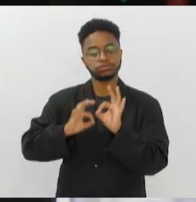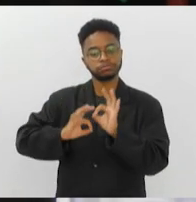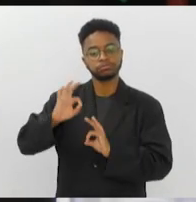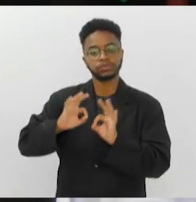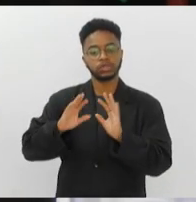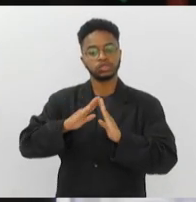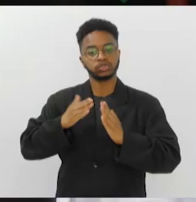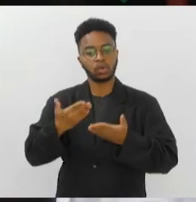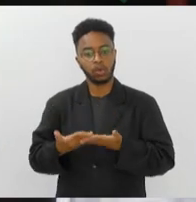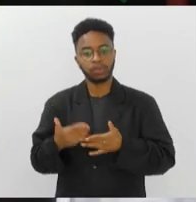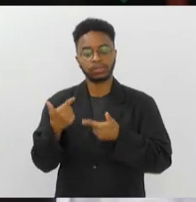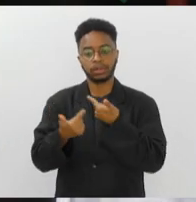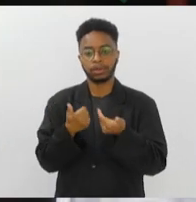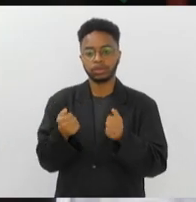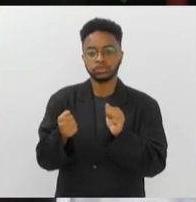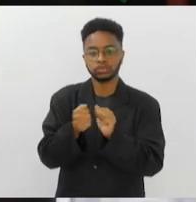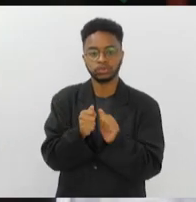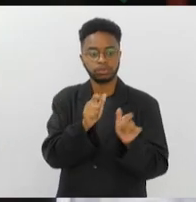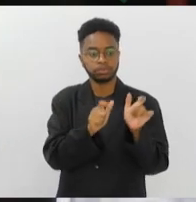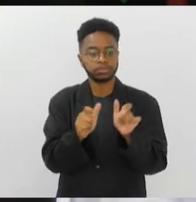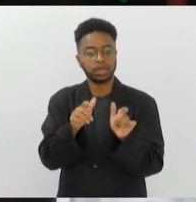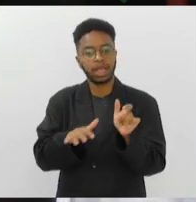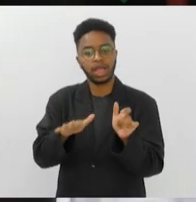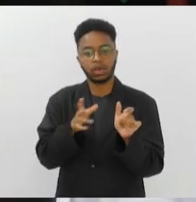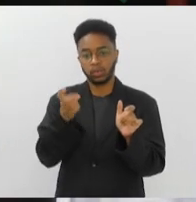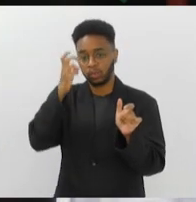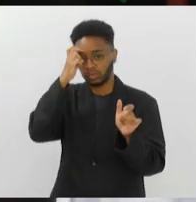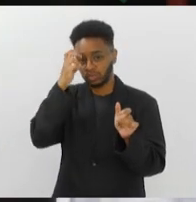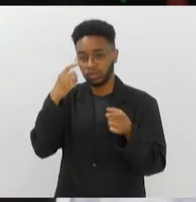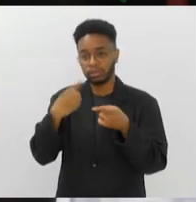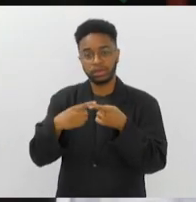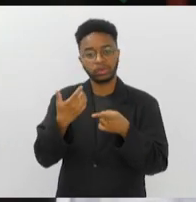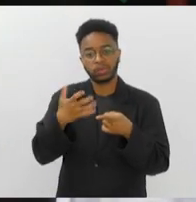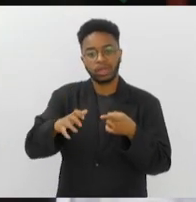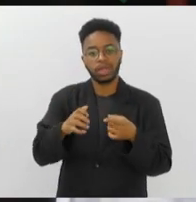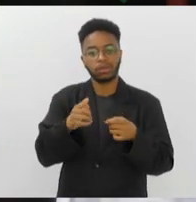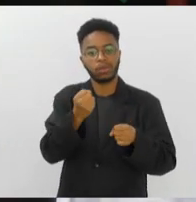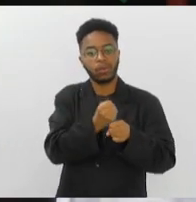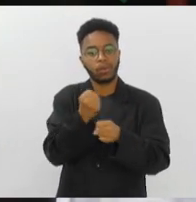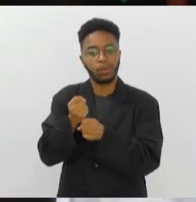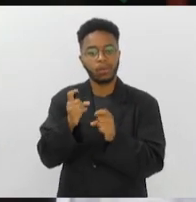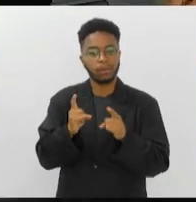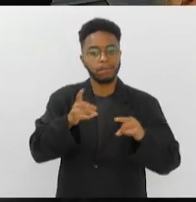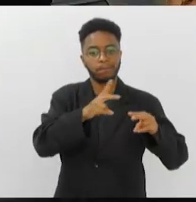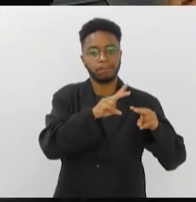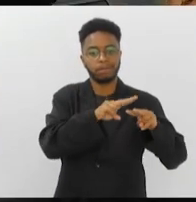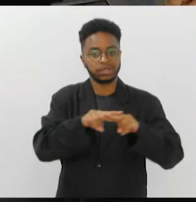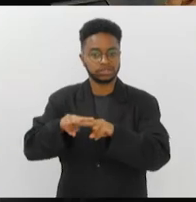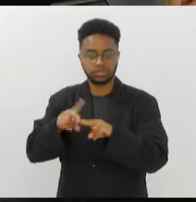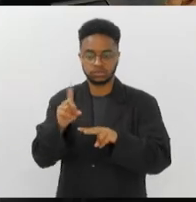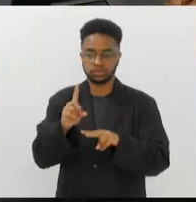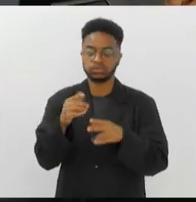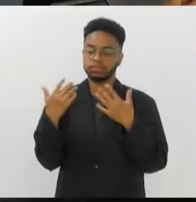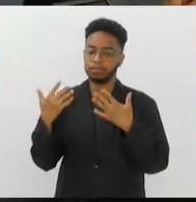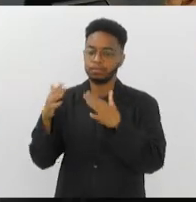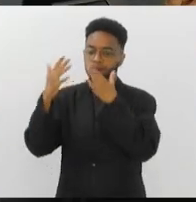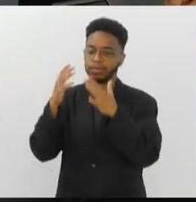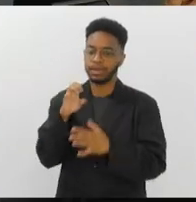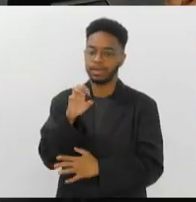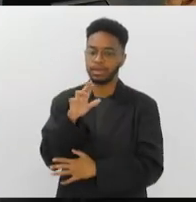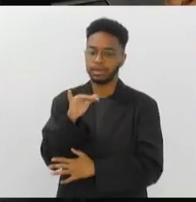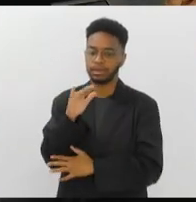vamos trabalhar com os agentes culturais para não construir presídios. Parabéns, Érica.